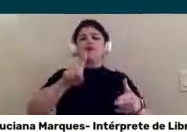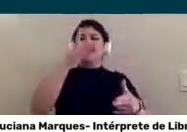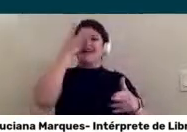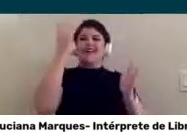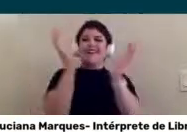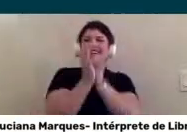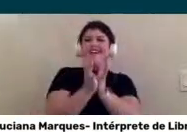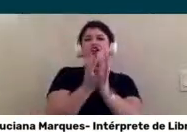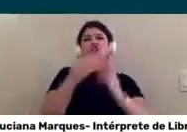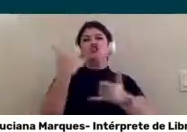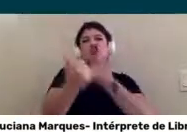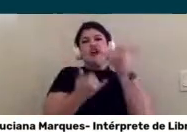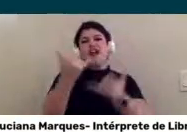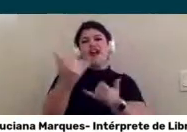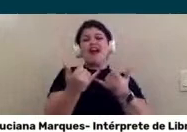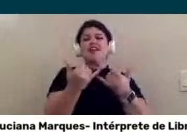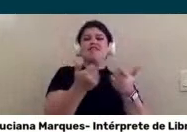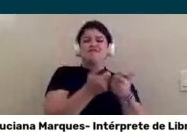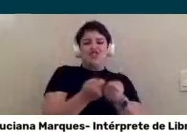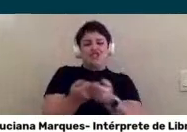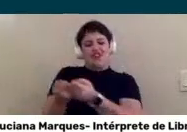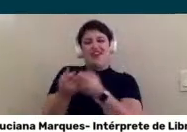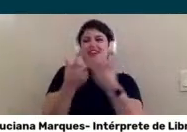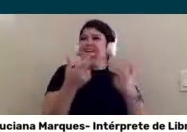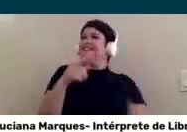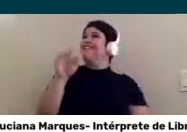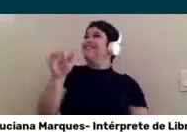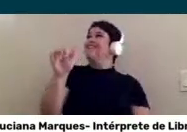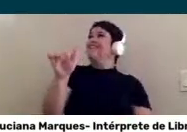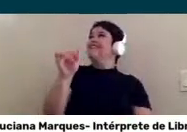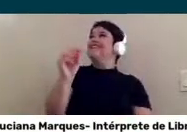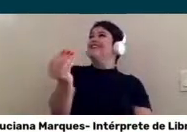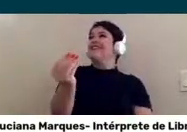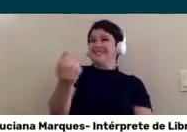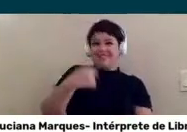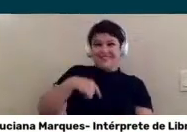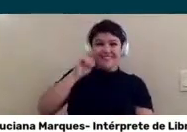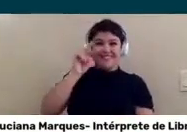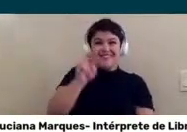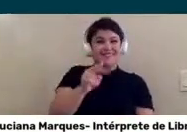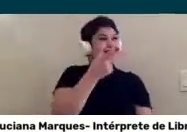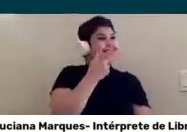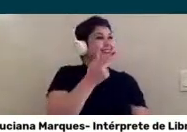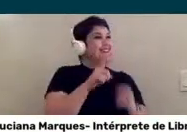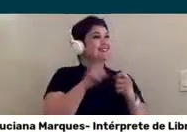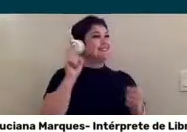jogando videogame e a gente dissesse assim, e aí, notasse que o teu joystick está desconectado?